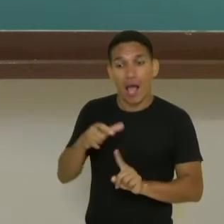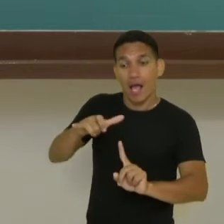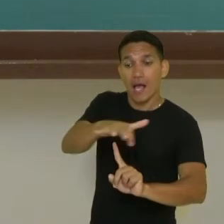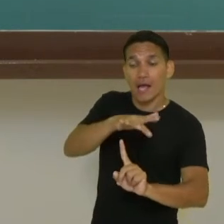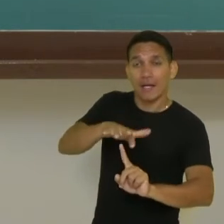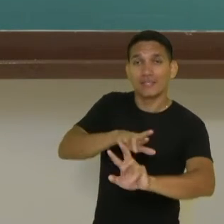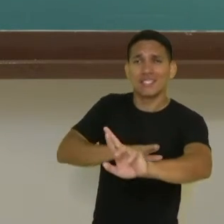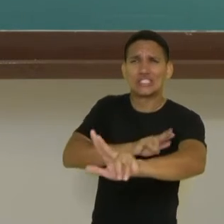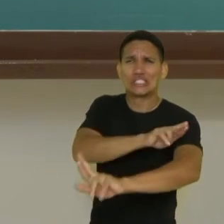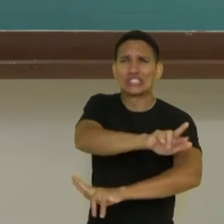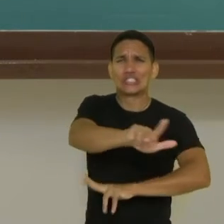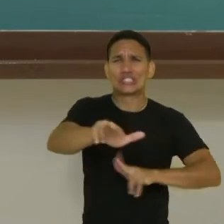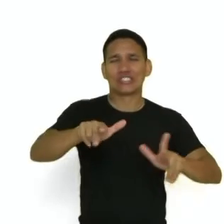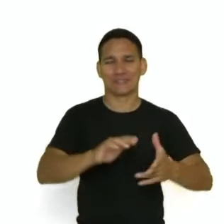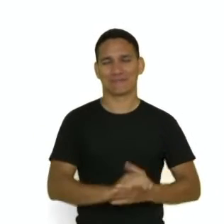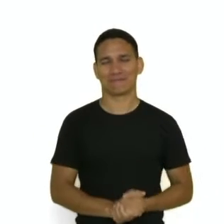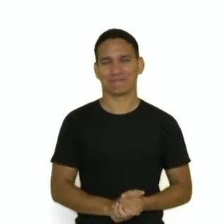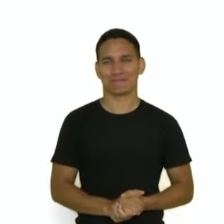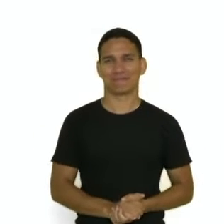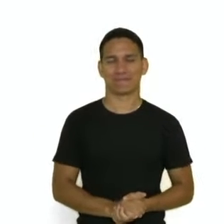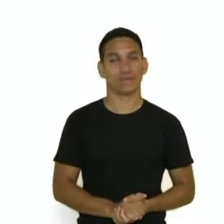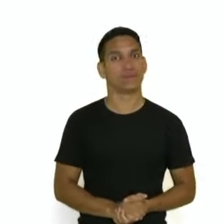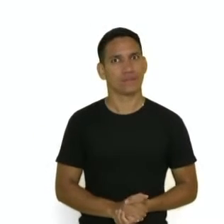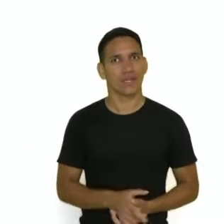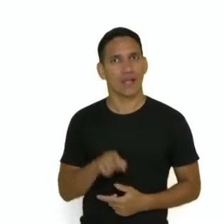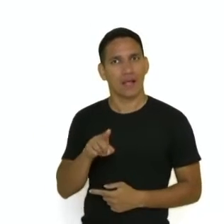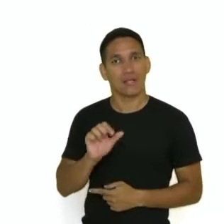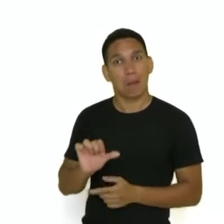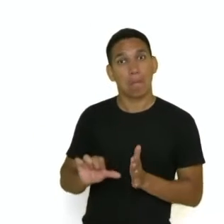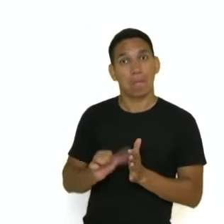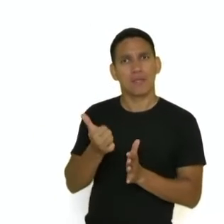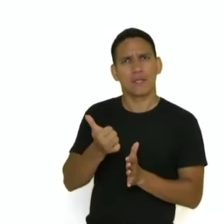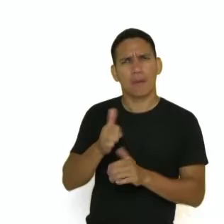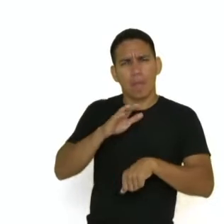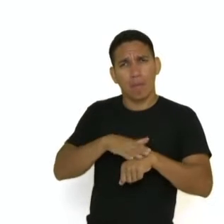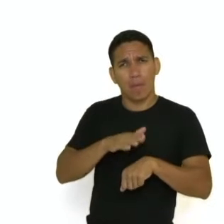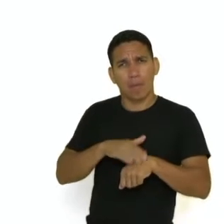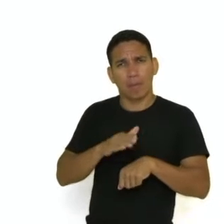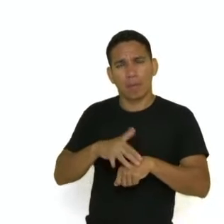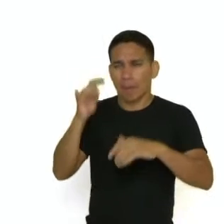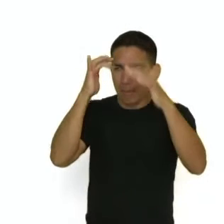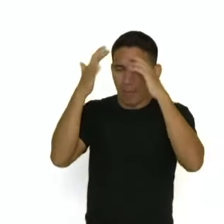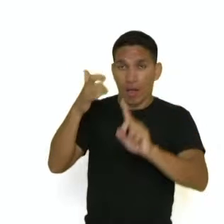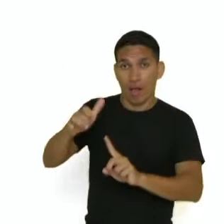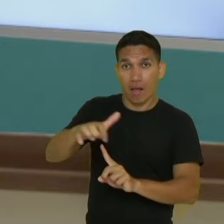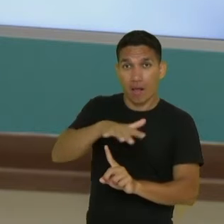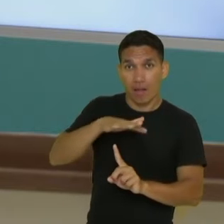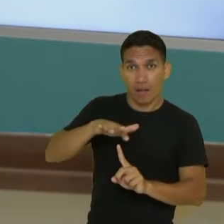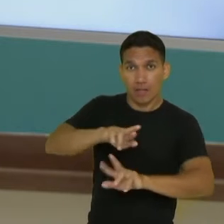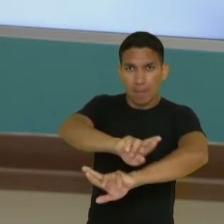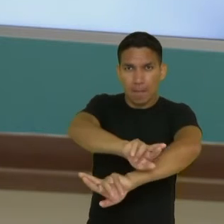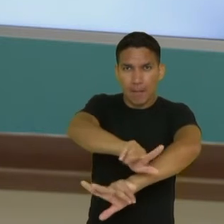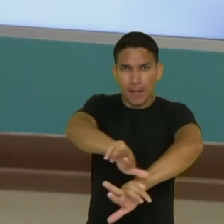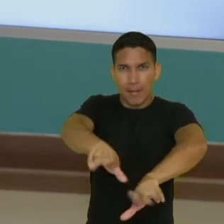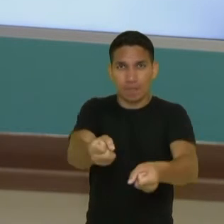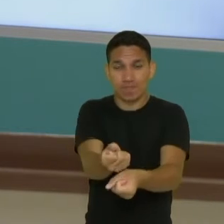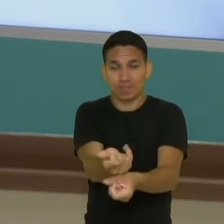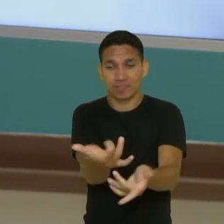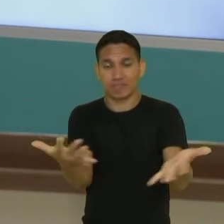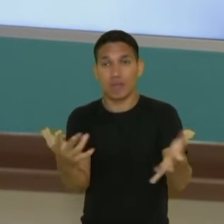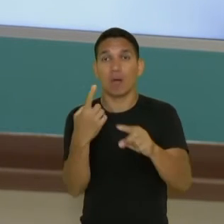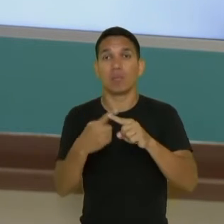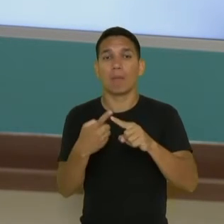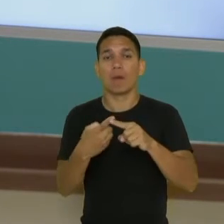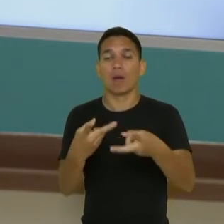diversidade. E essa primeira corrente da antropologia da diversidade, de uma antropologia que vê o